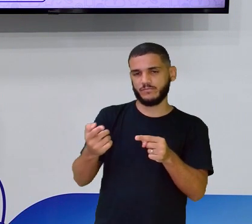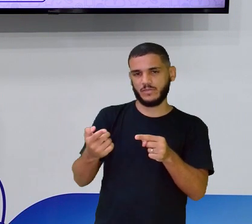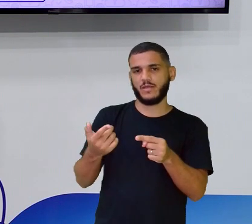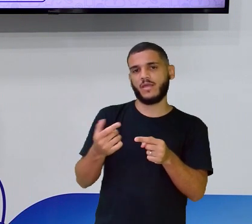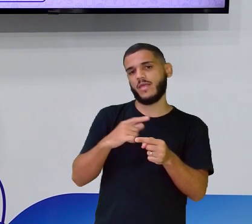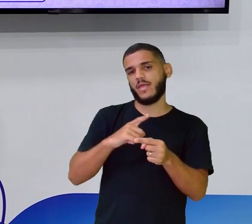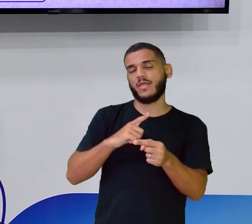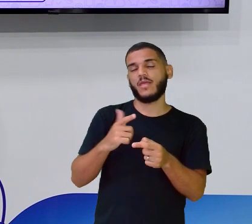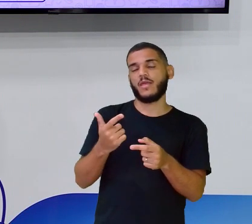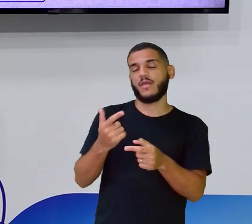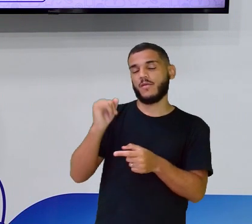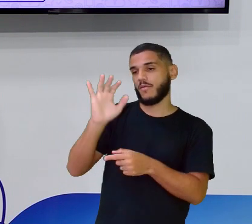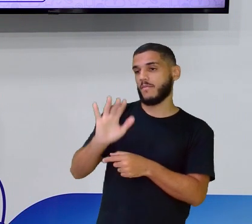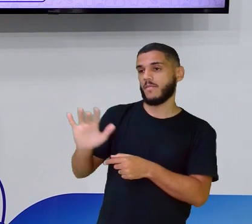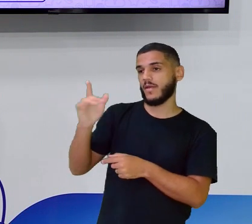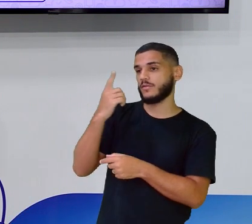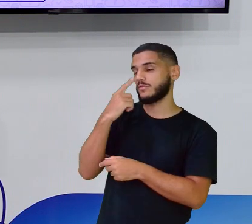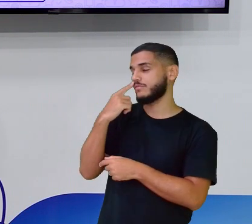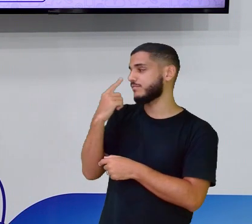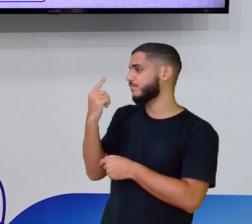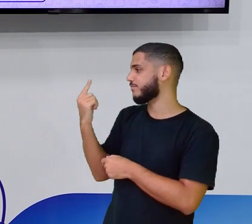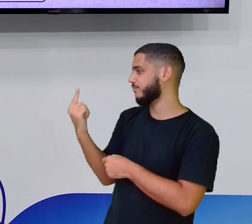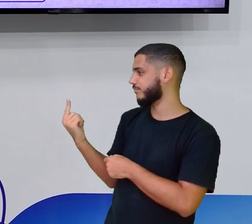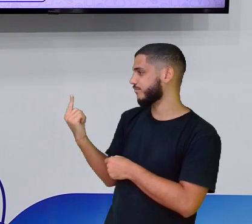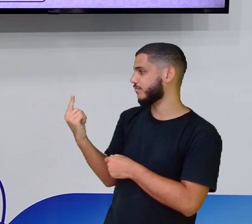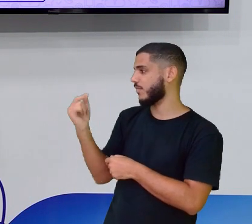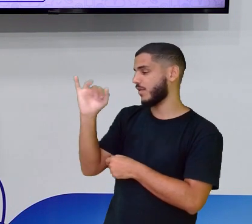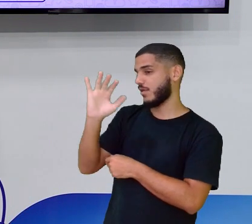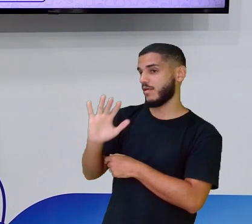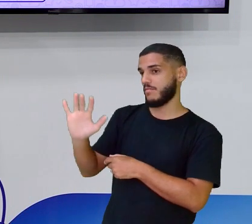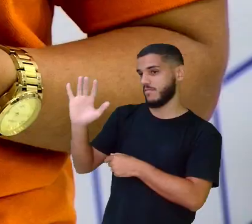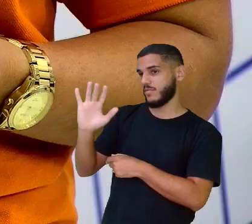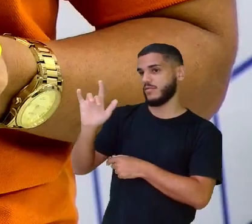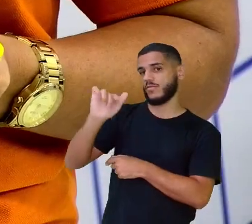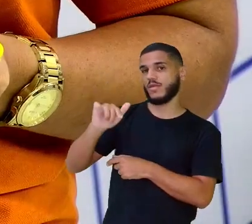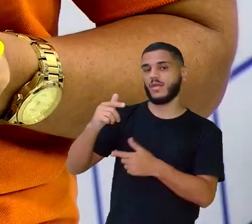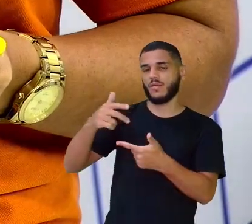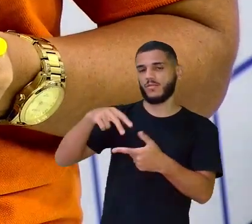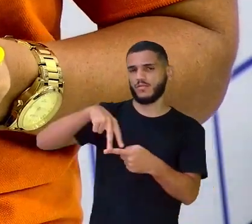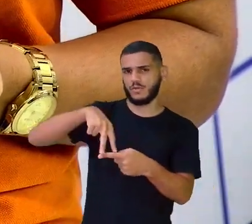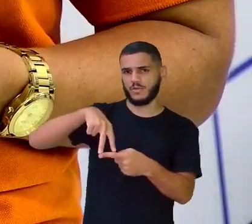é o triângulo, onde, deixa eu ver se eu consigo aproximar aqui,